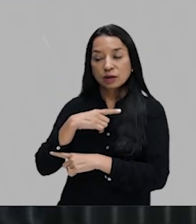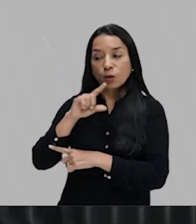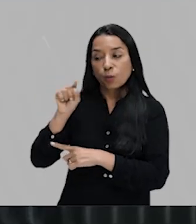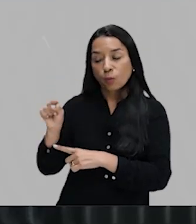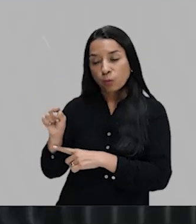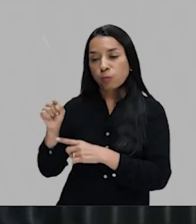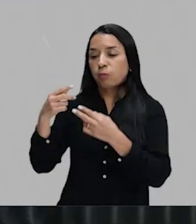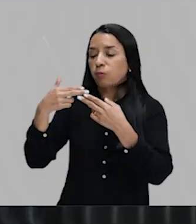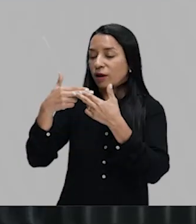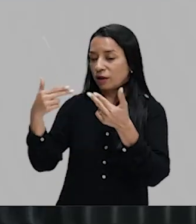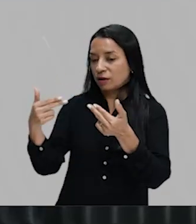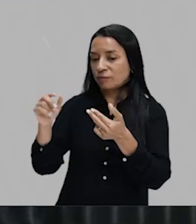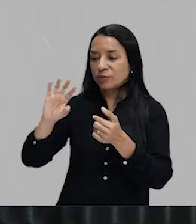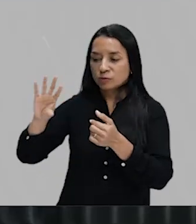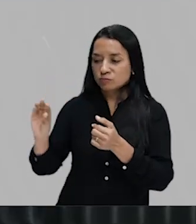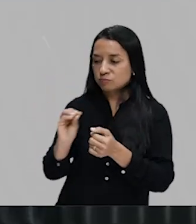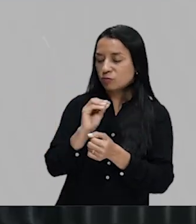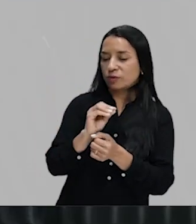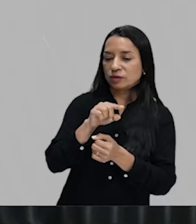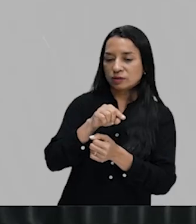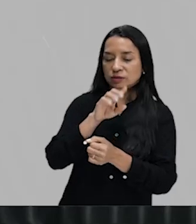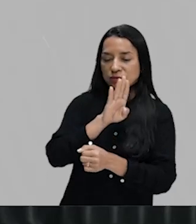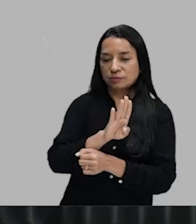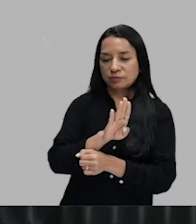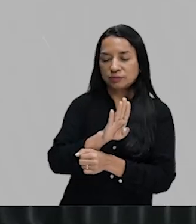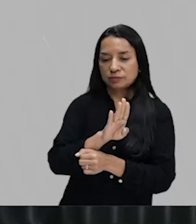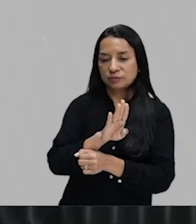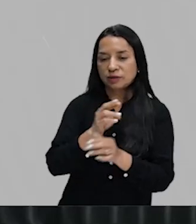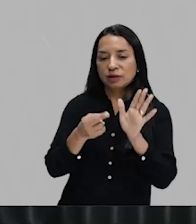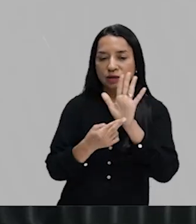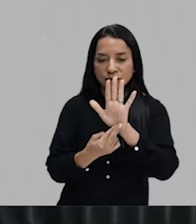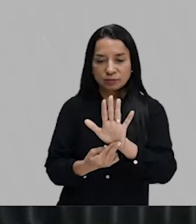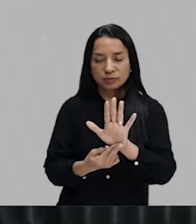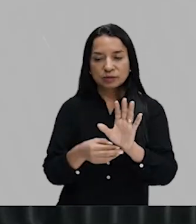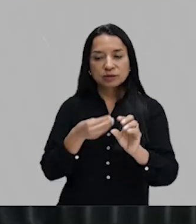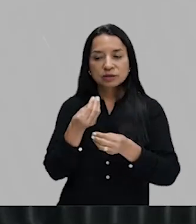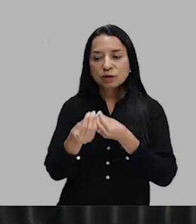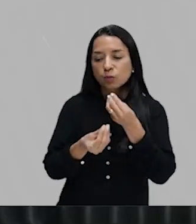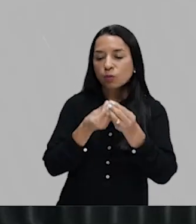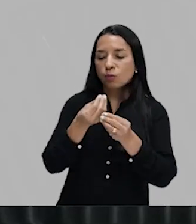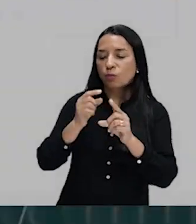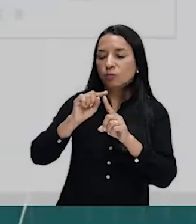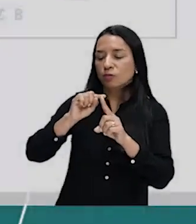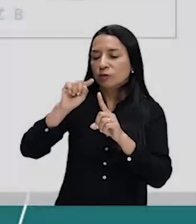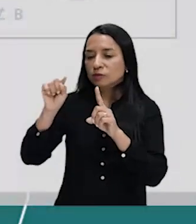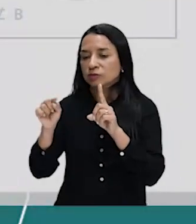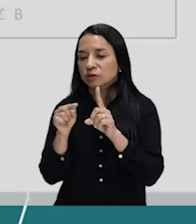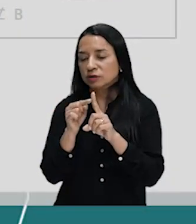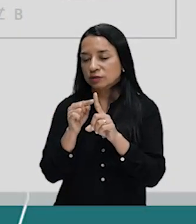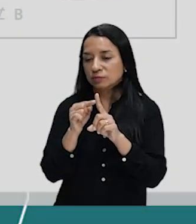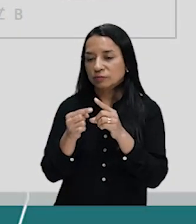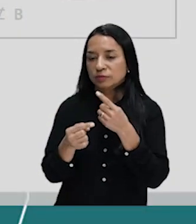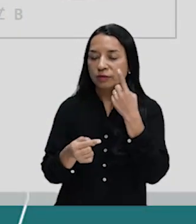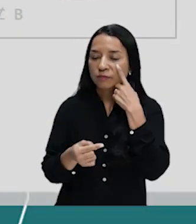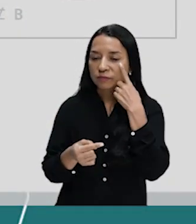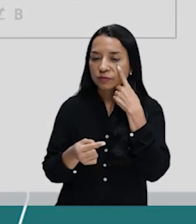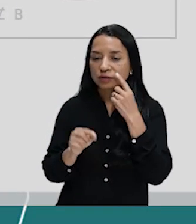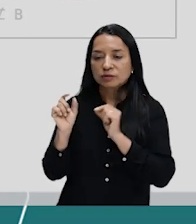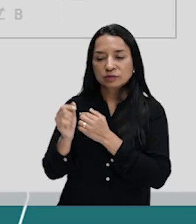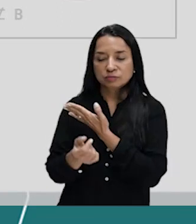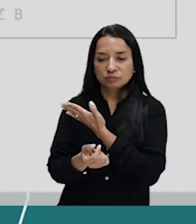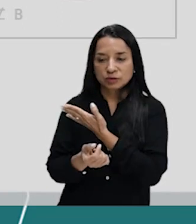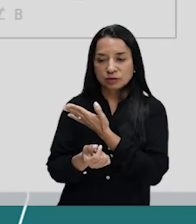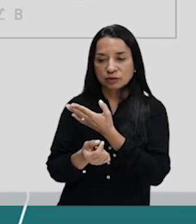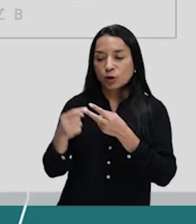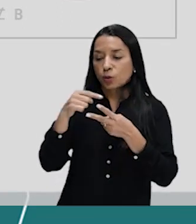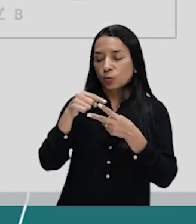não vai ser elemento de B. Eu represento isso também no formato de diagrama. Note que aqui eu tenho dois